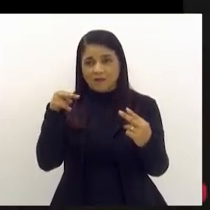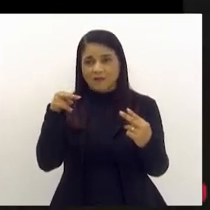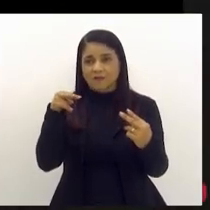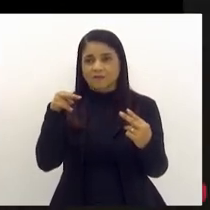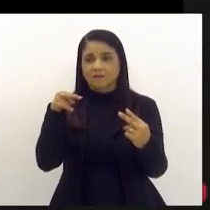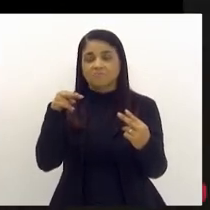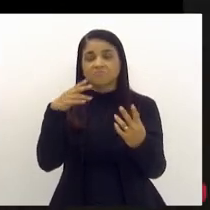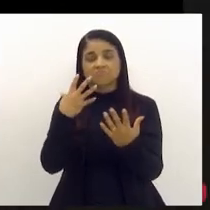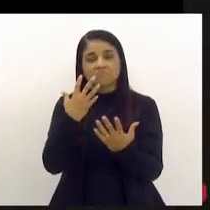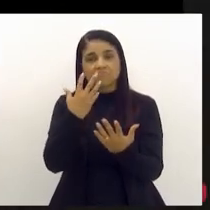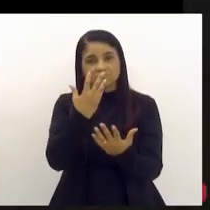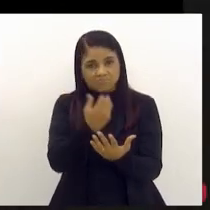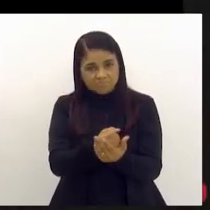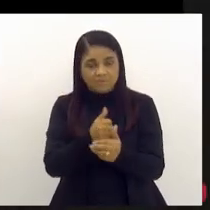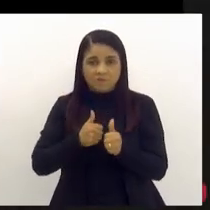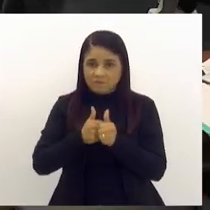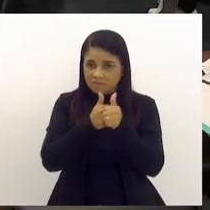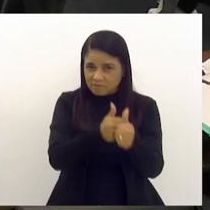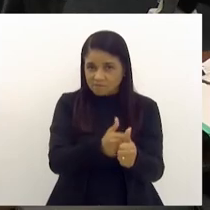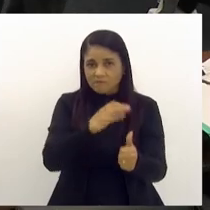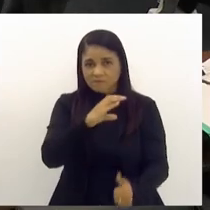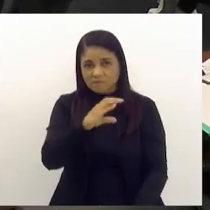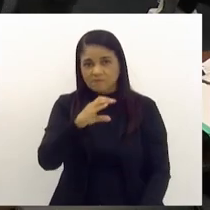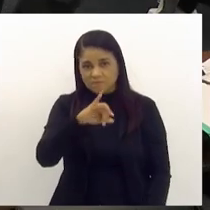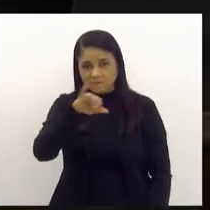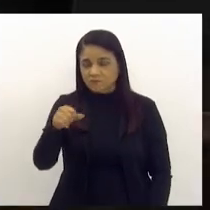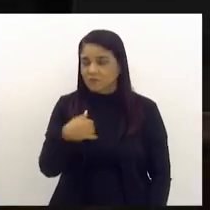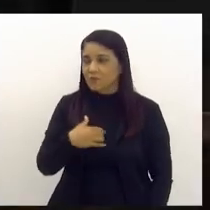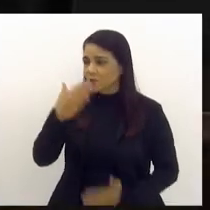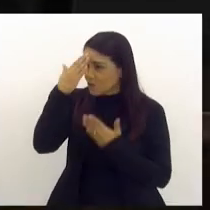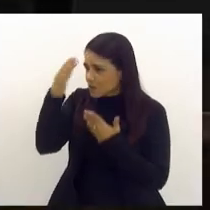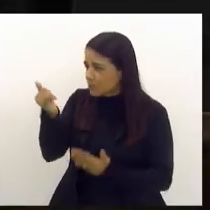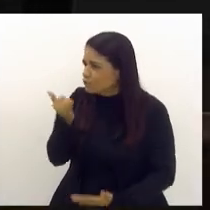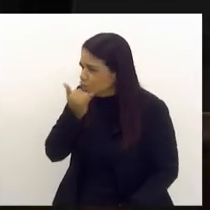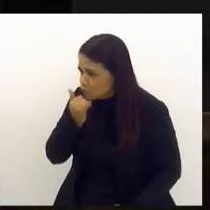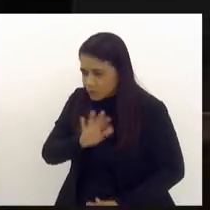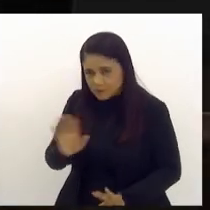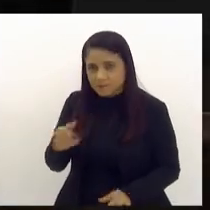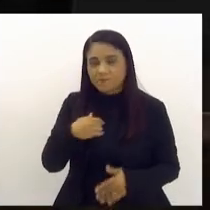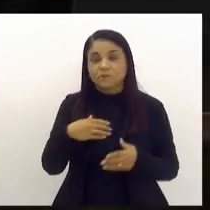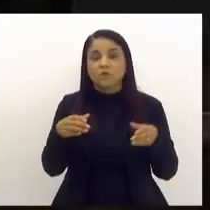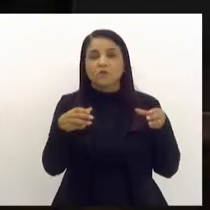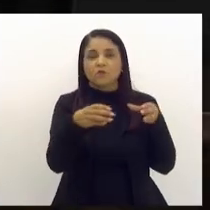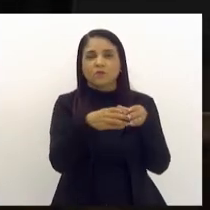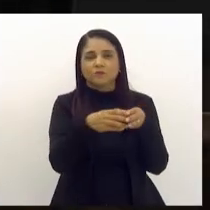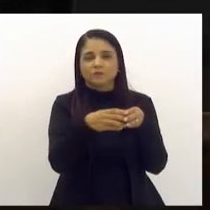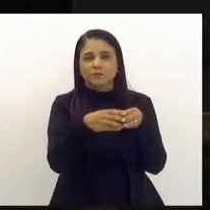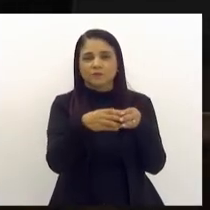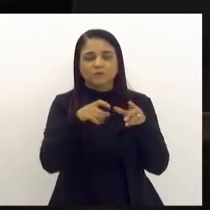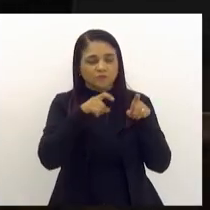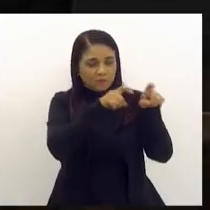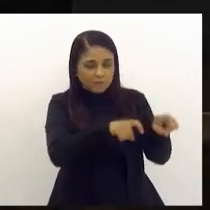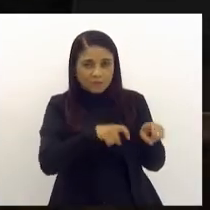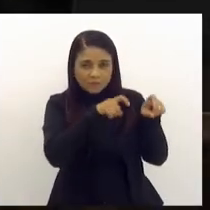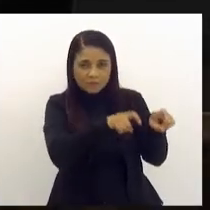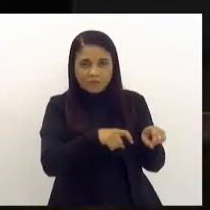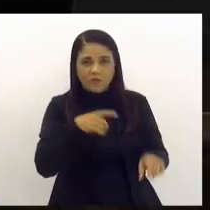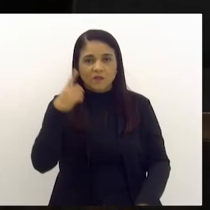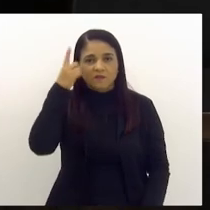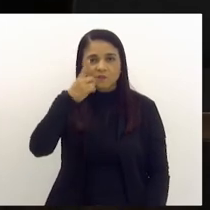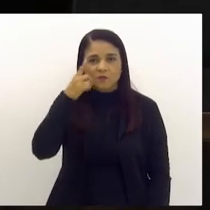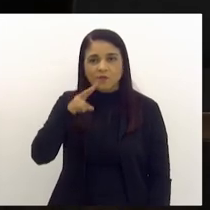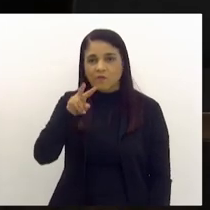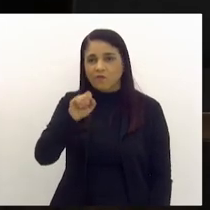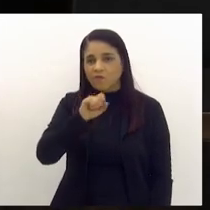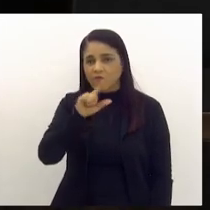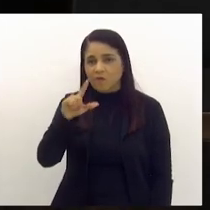Favorável com o parecer da CCJ também. Muito obrigado, desculpa. Pela Comissão de Agricultura, deputado Val